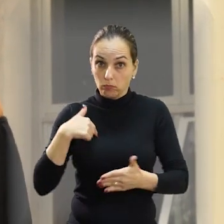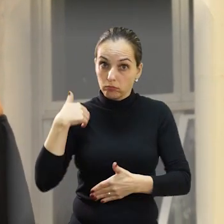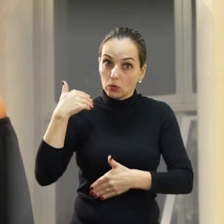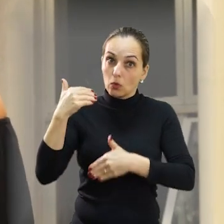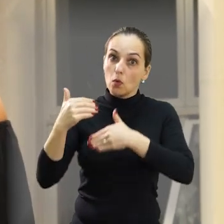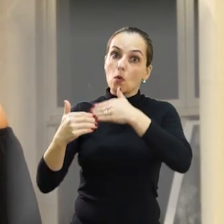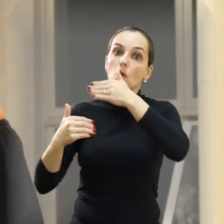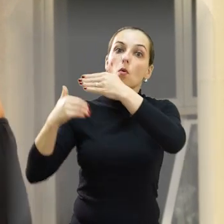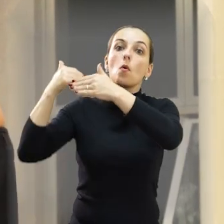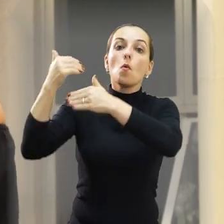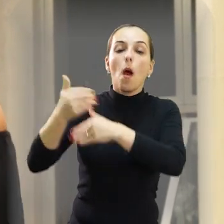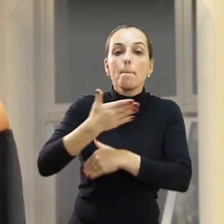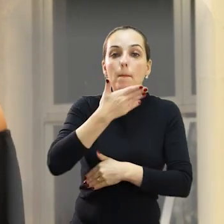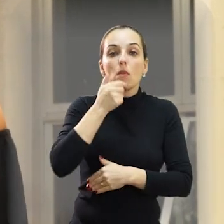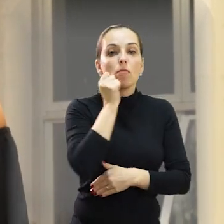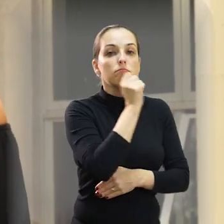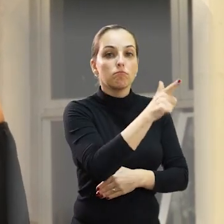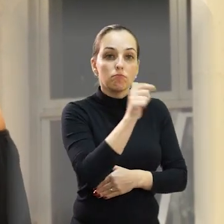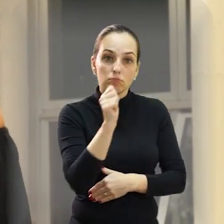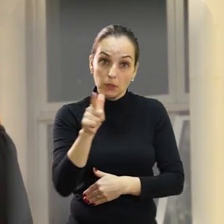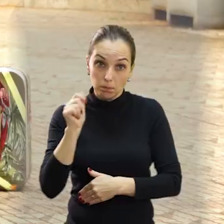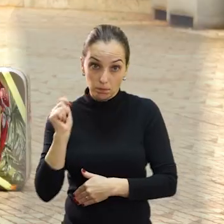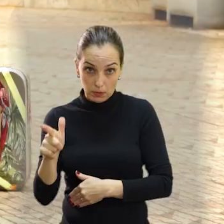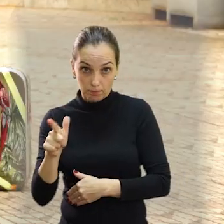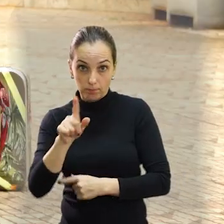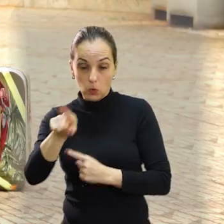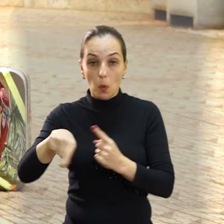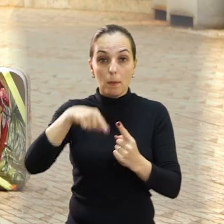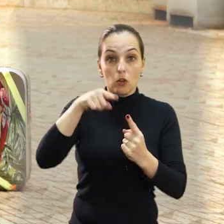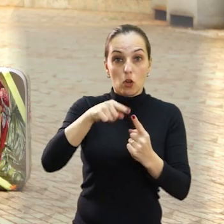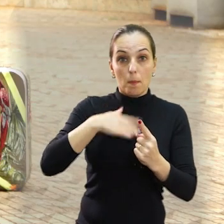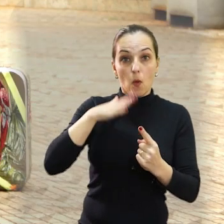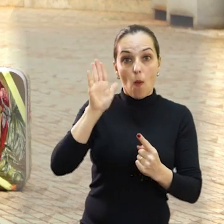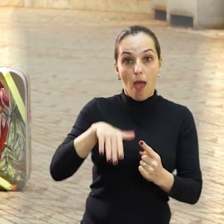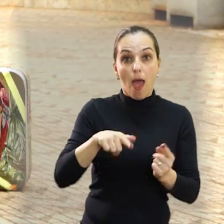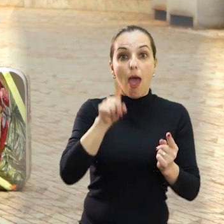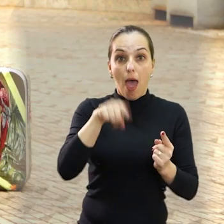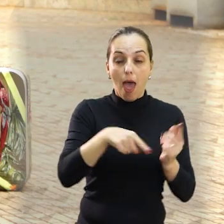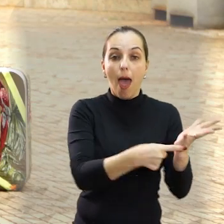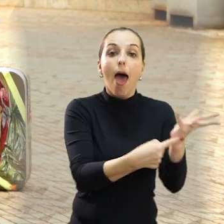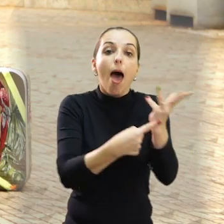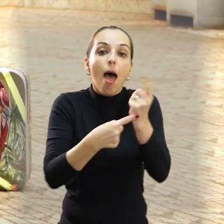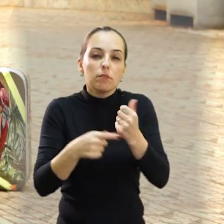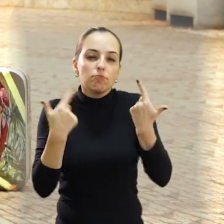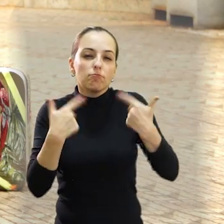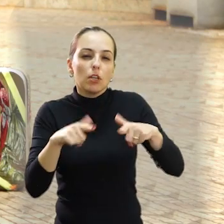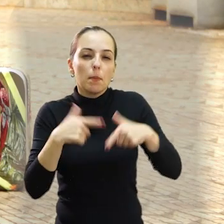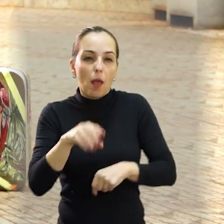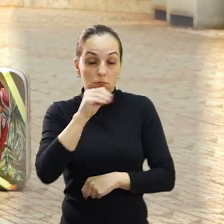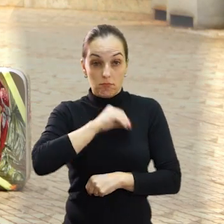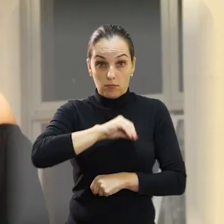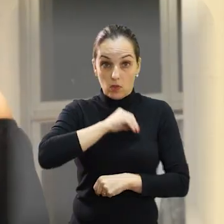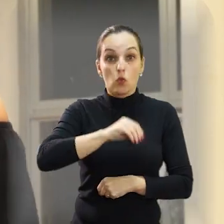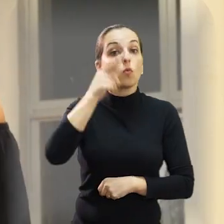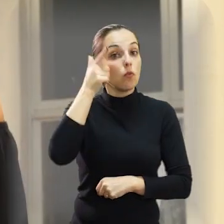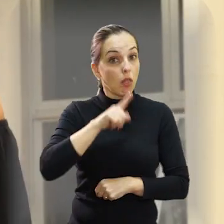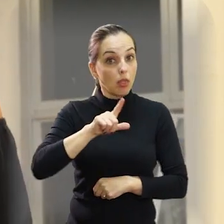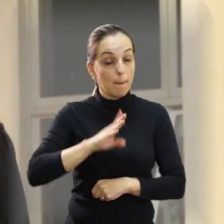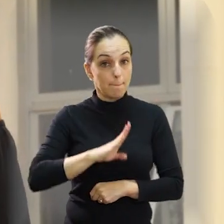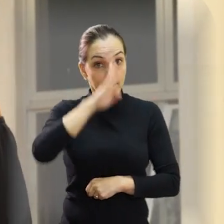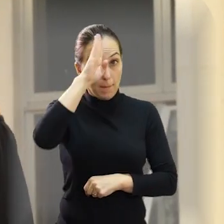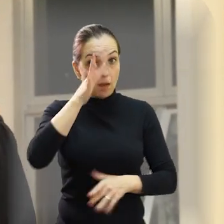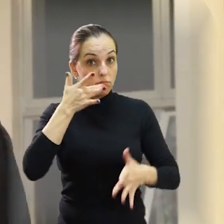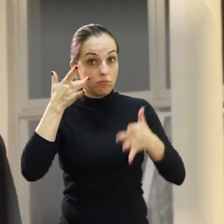eu busque cada vez o melhor, pretendo sobreviver do meu trabalho, gostaria de